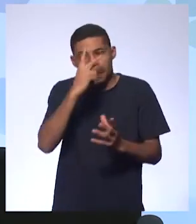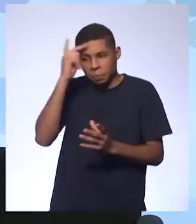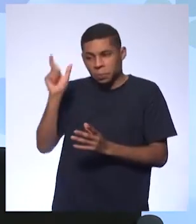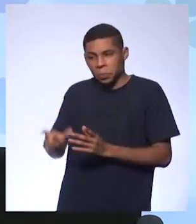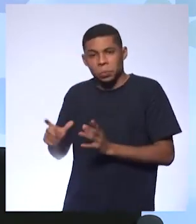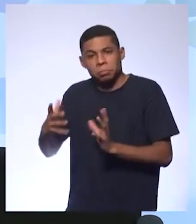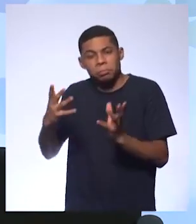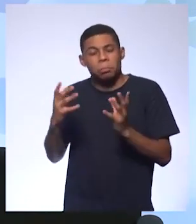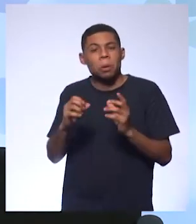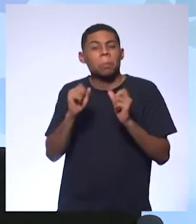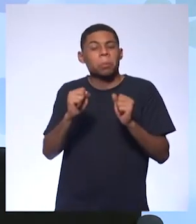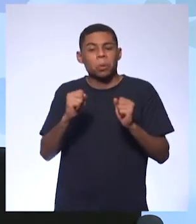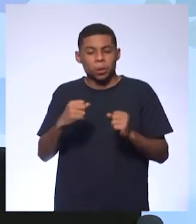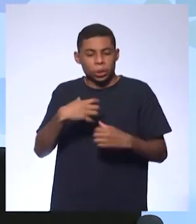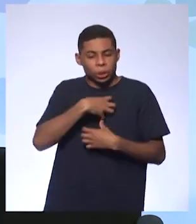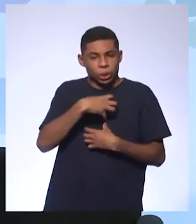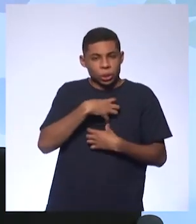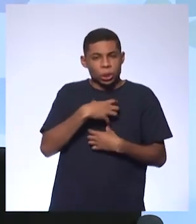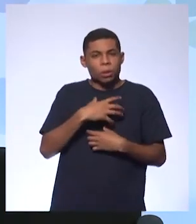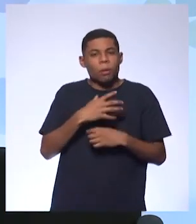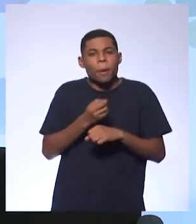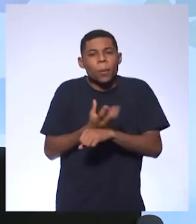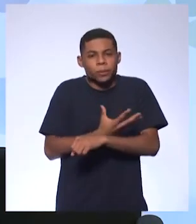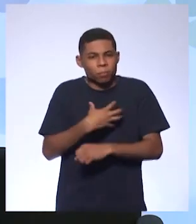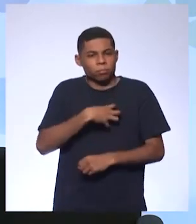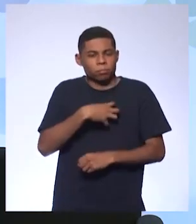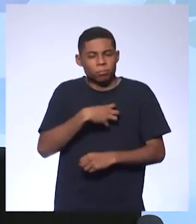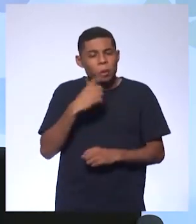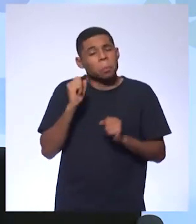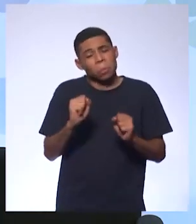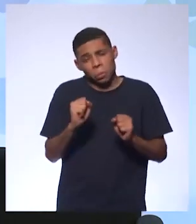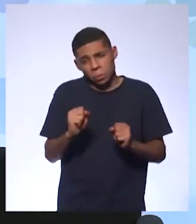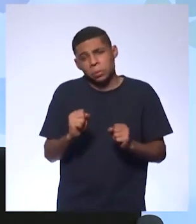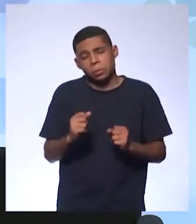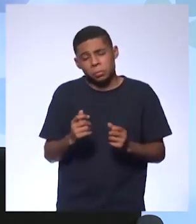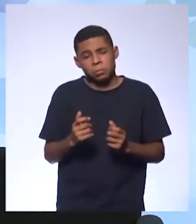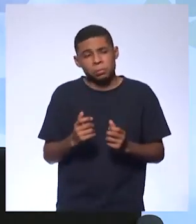alguém, pode ser o estado emocional. Ele vai surgir dessa deixa.